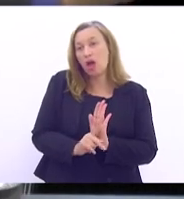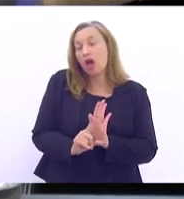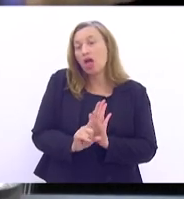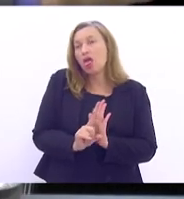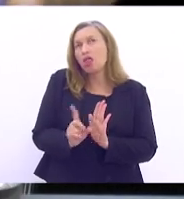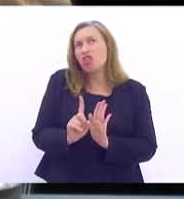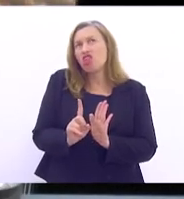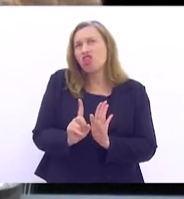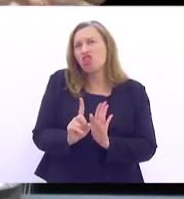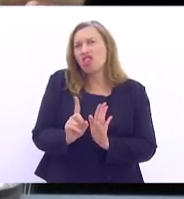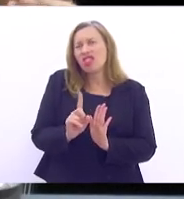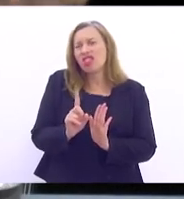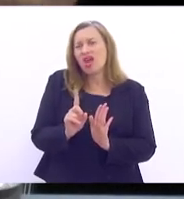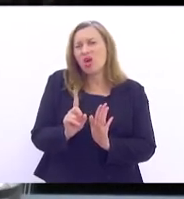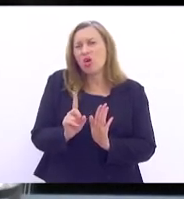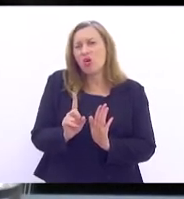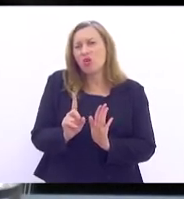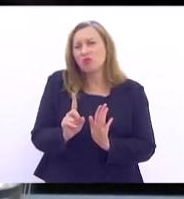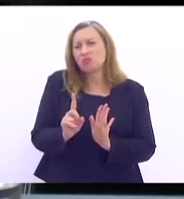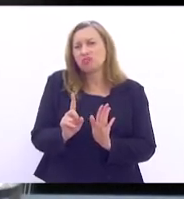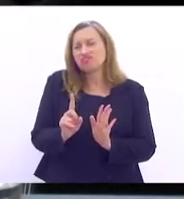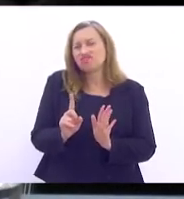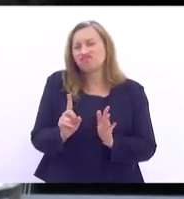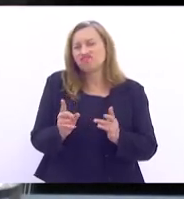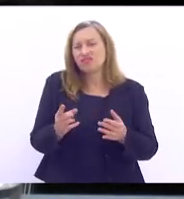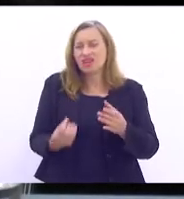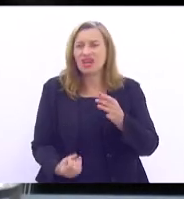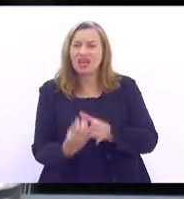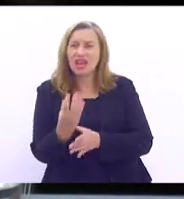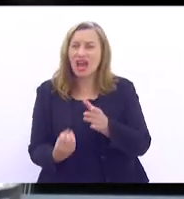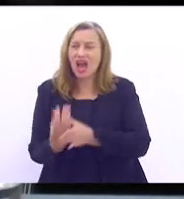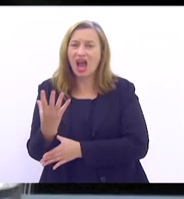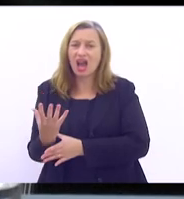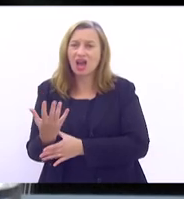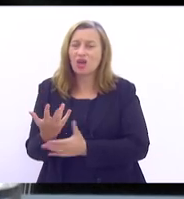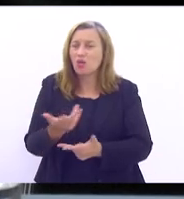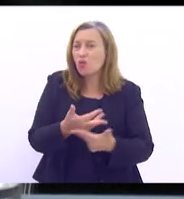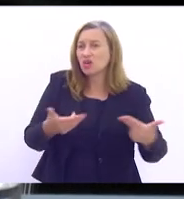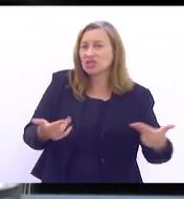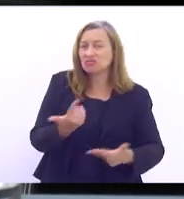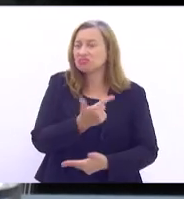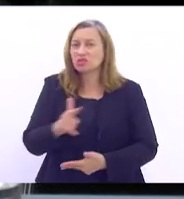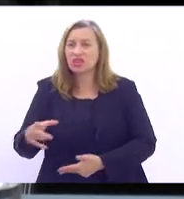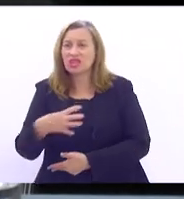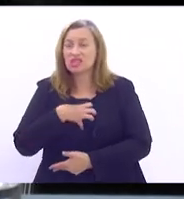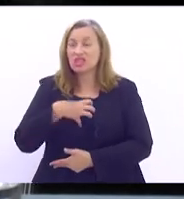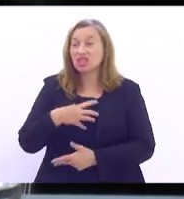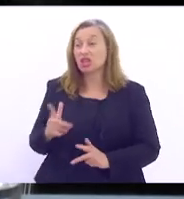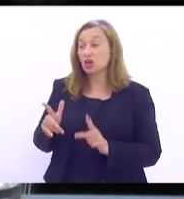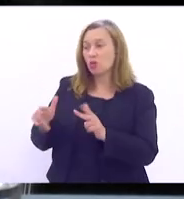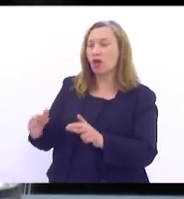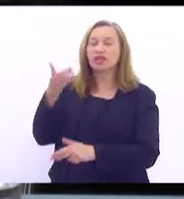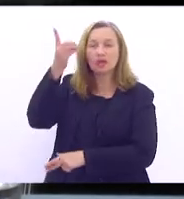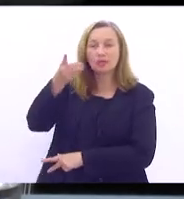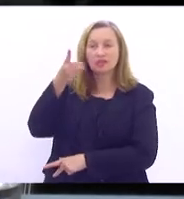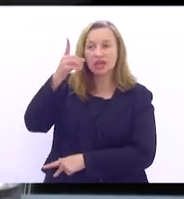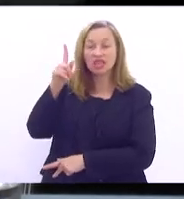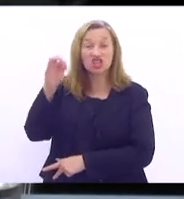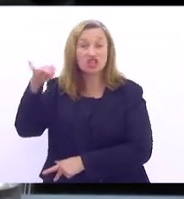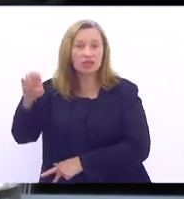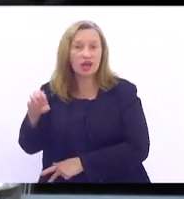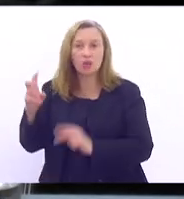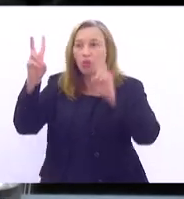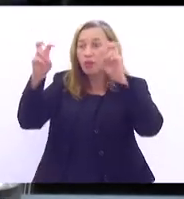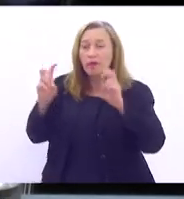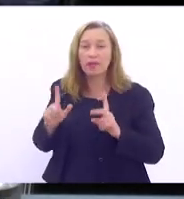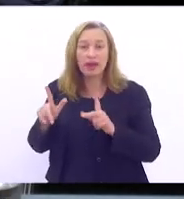uma coisa solta, como também fez a deputada Gisele, que o tema era similar.